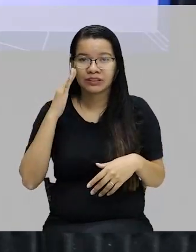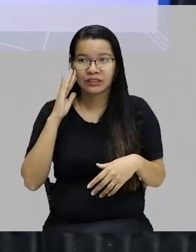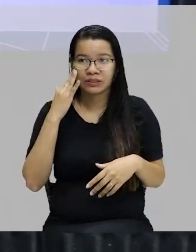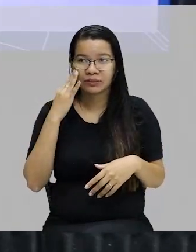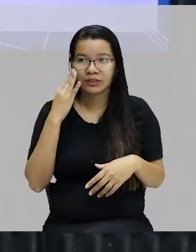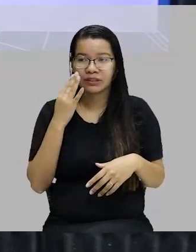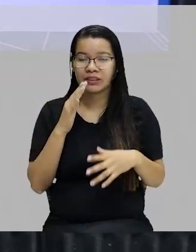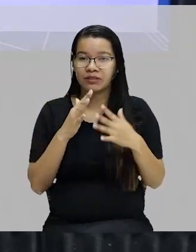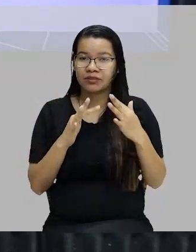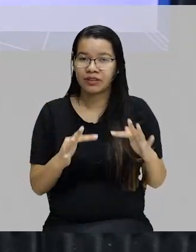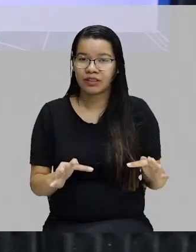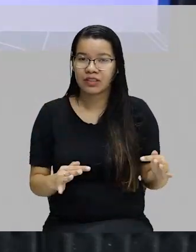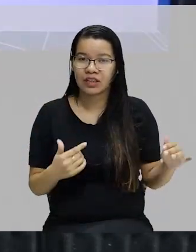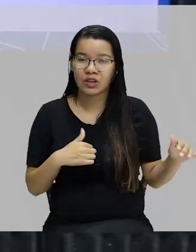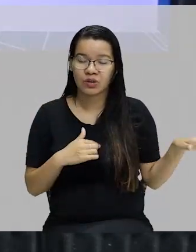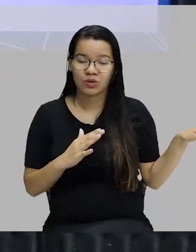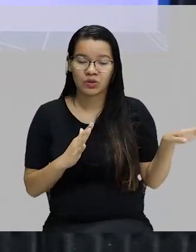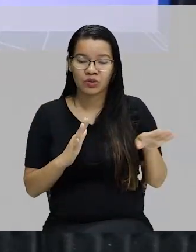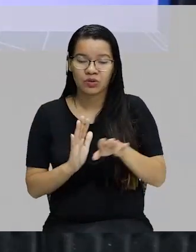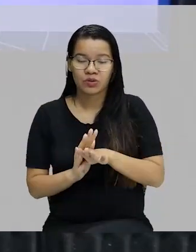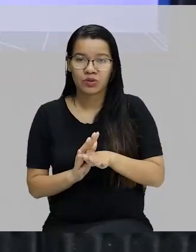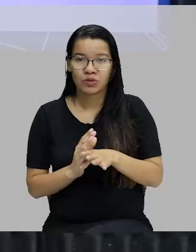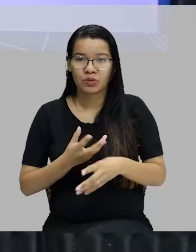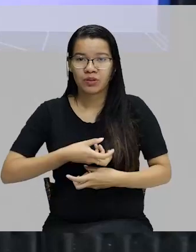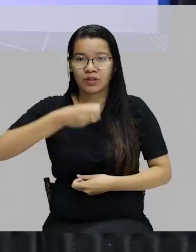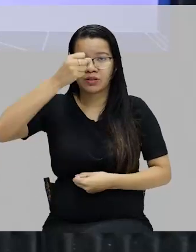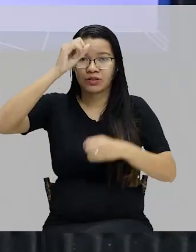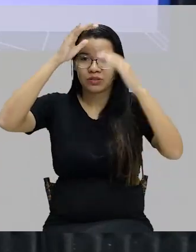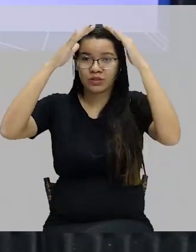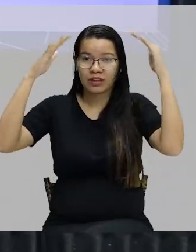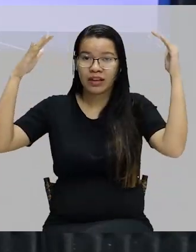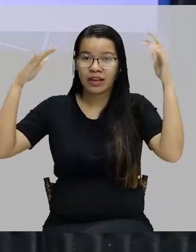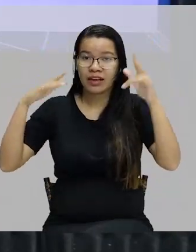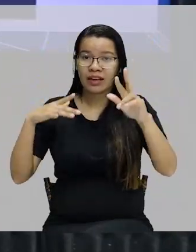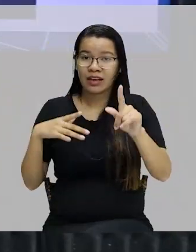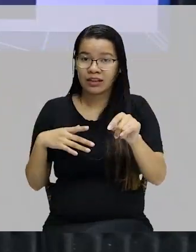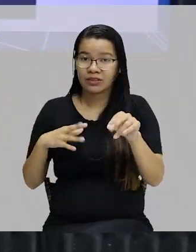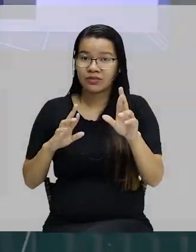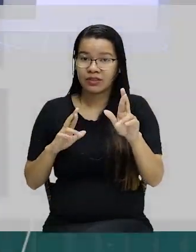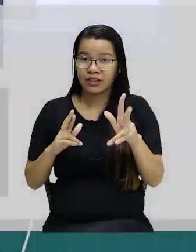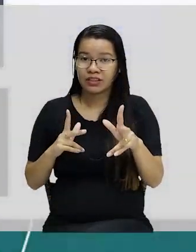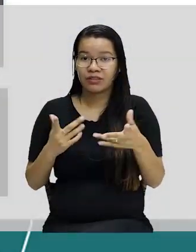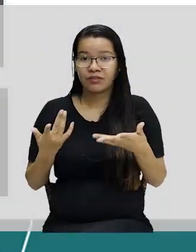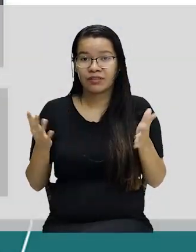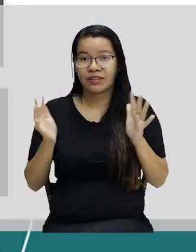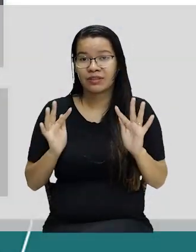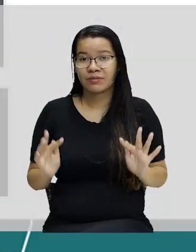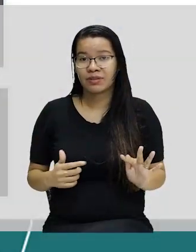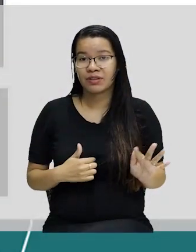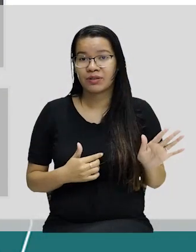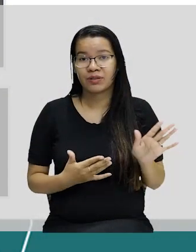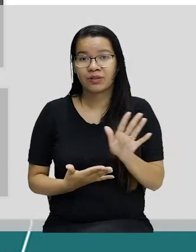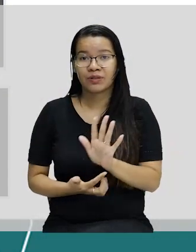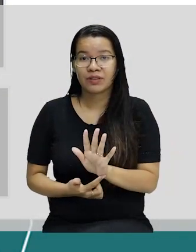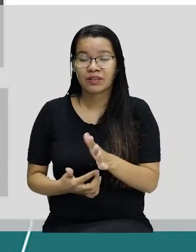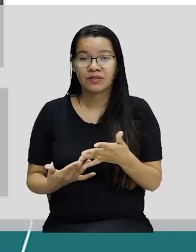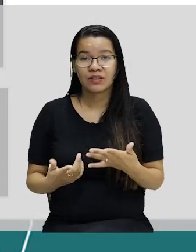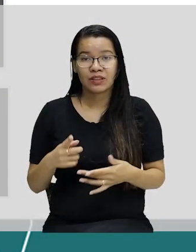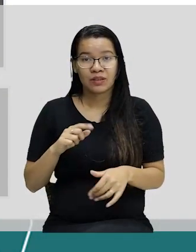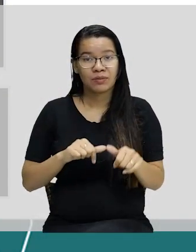um guarda-chuva é diferente de felizmente eu trouxe um guarda-chuva. Bom? Então, você muda o sentido. De acordo